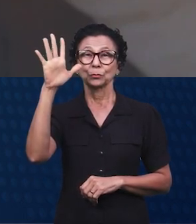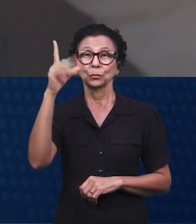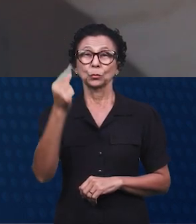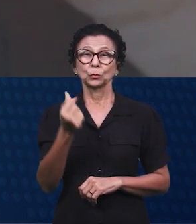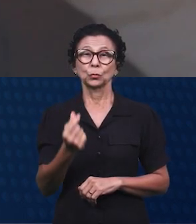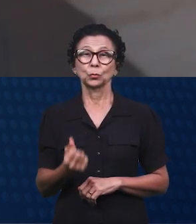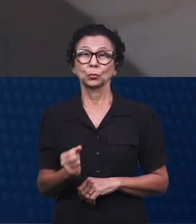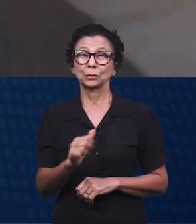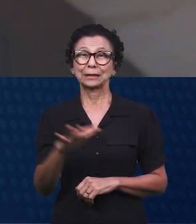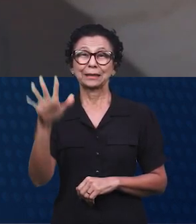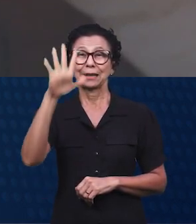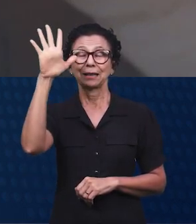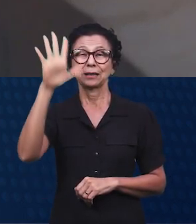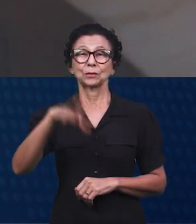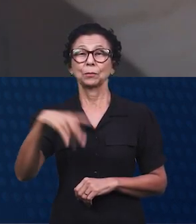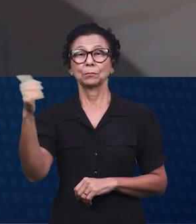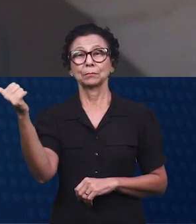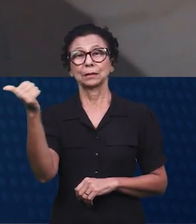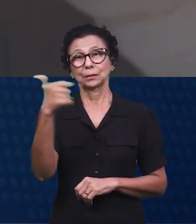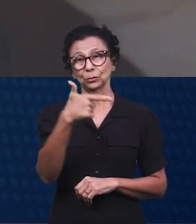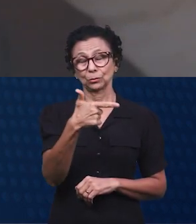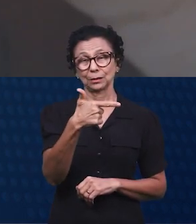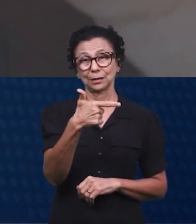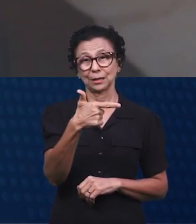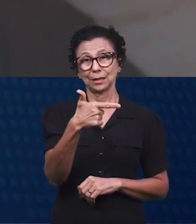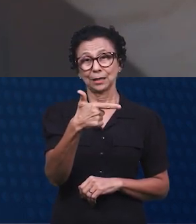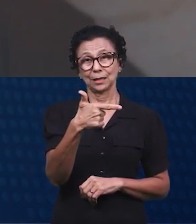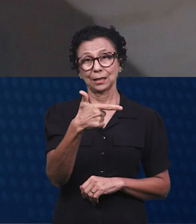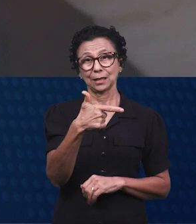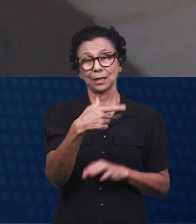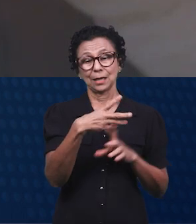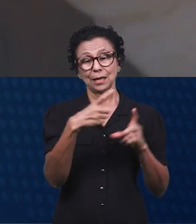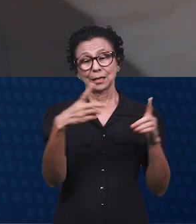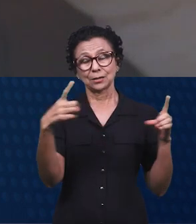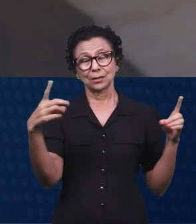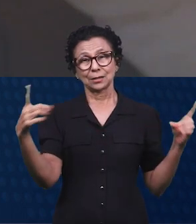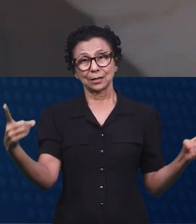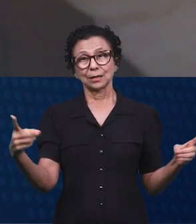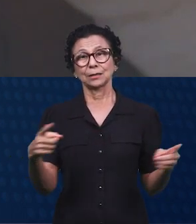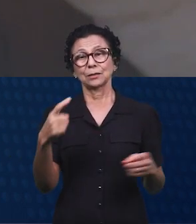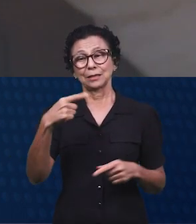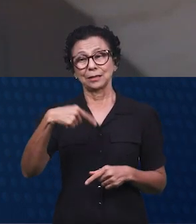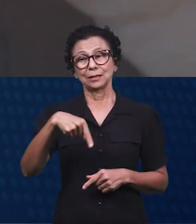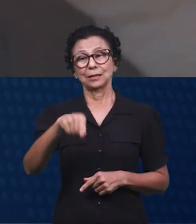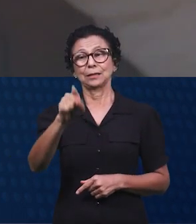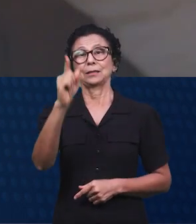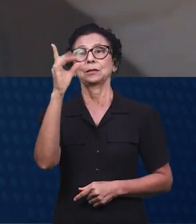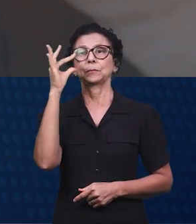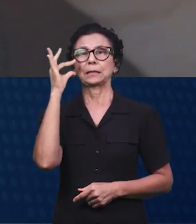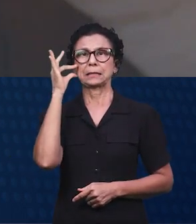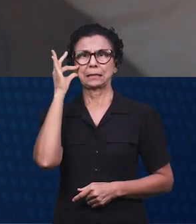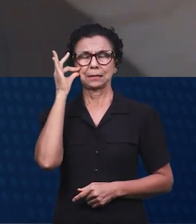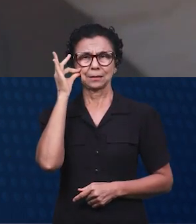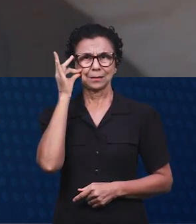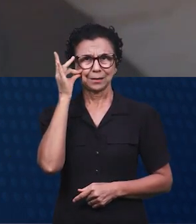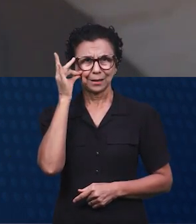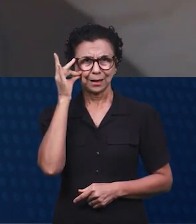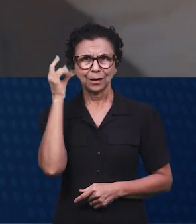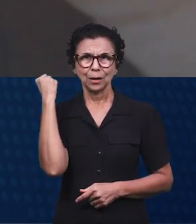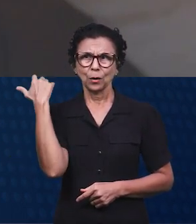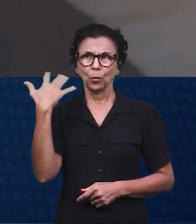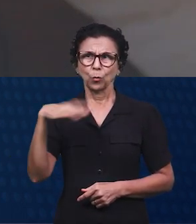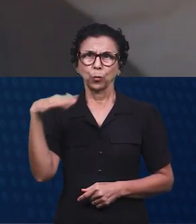que o curso à distância. Manter uma estrutura presencial, física, é